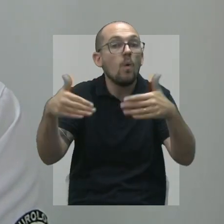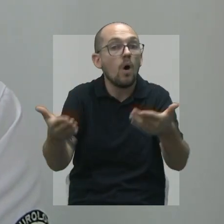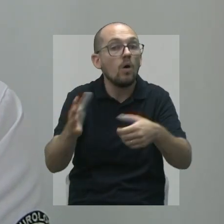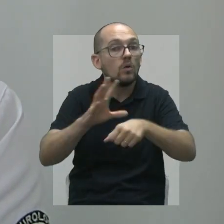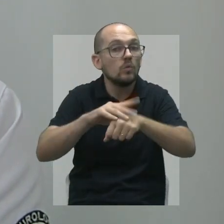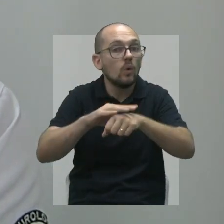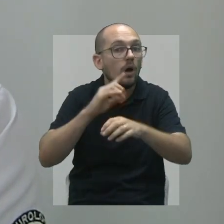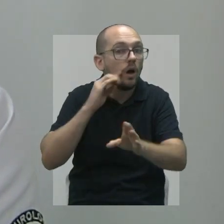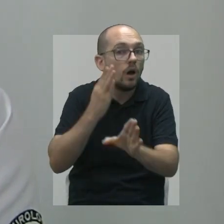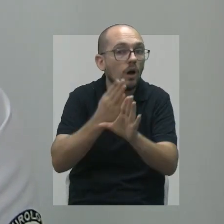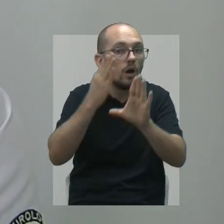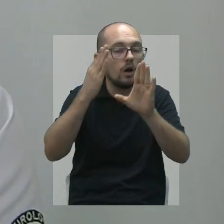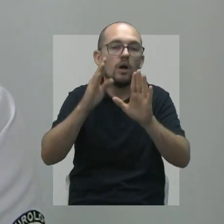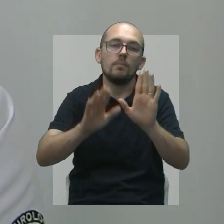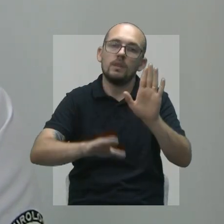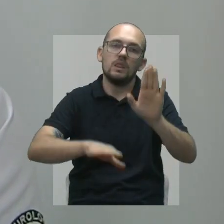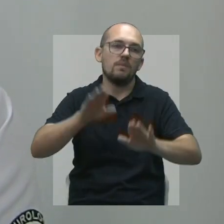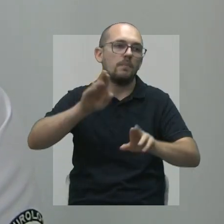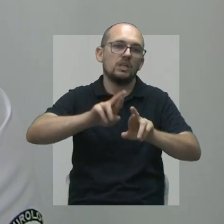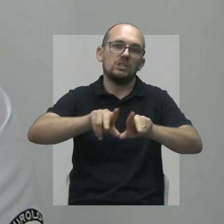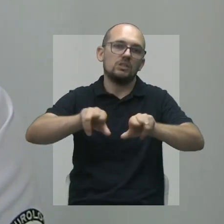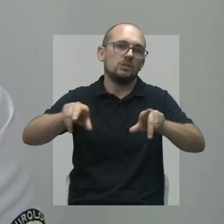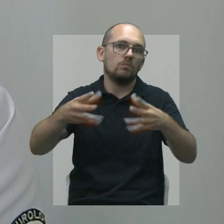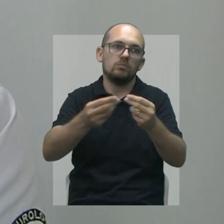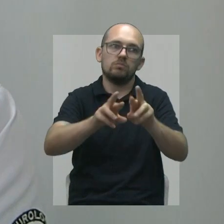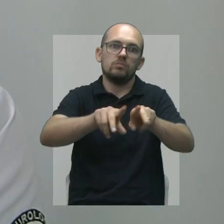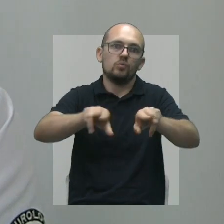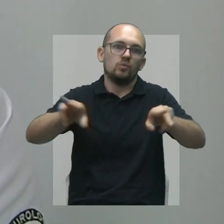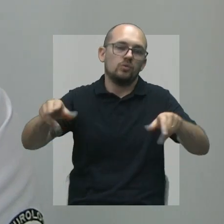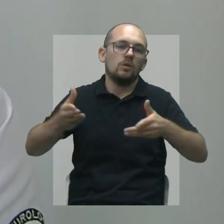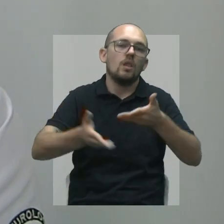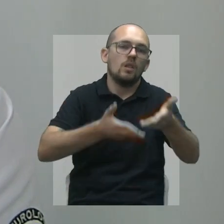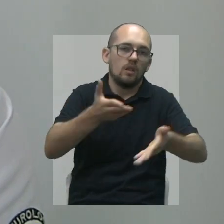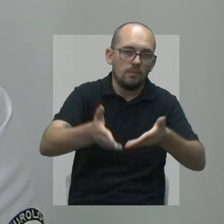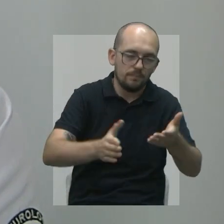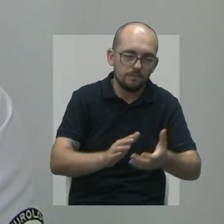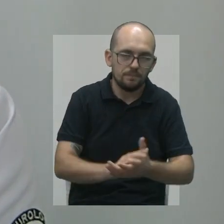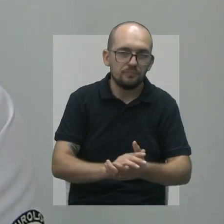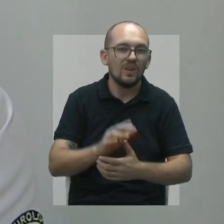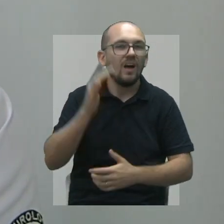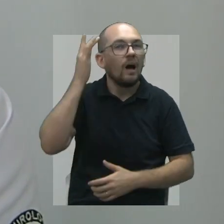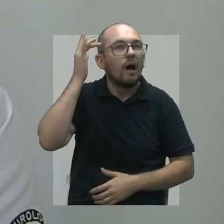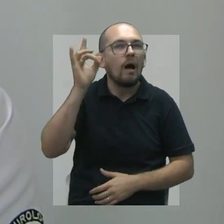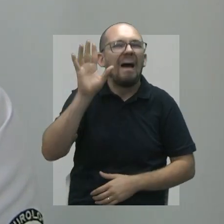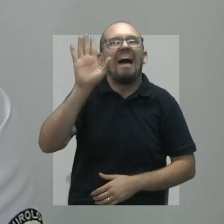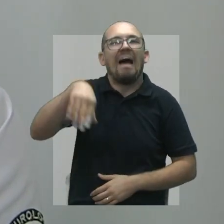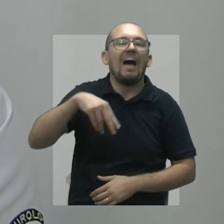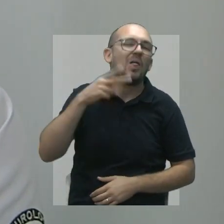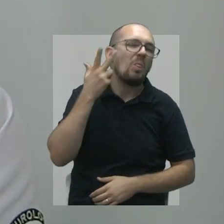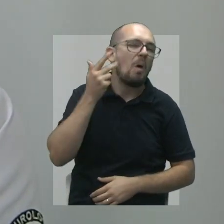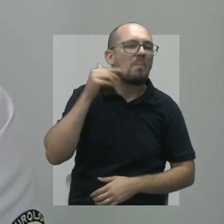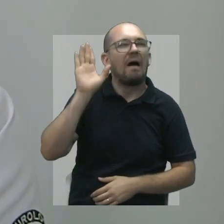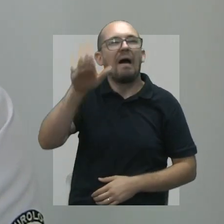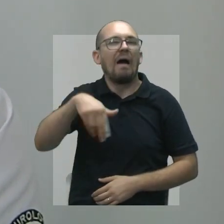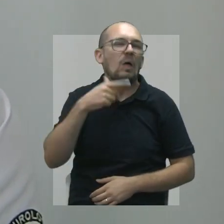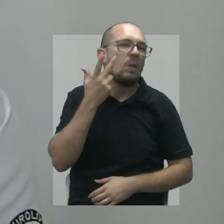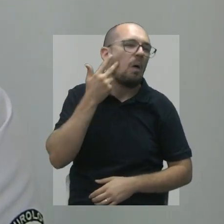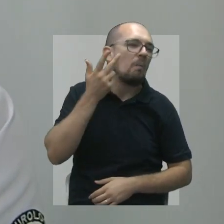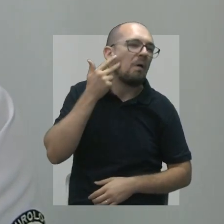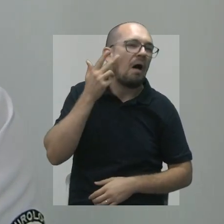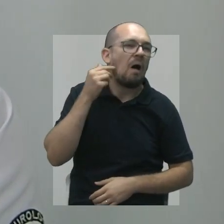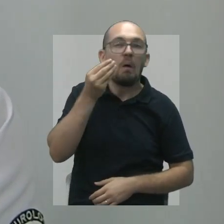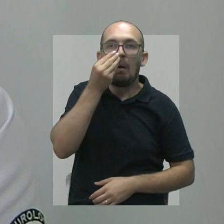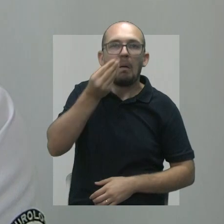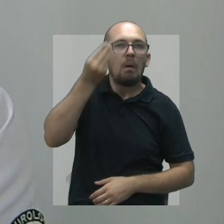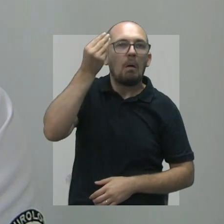tipo, dependendo da causa. A dor de cabeça não é normal alguém ter dor de cabeça.